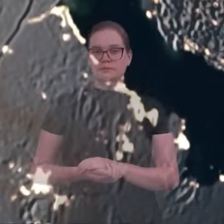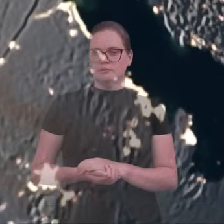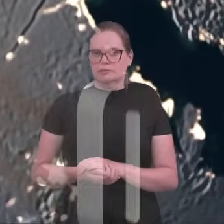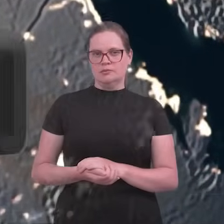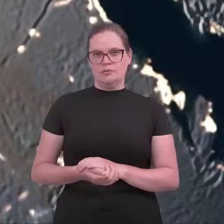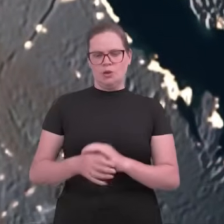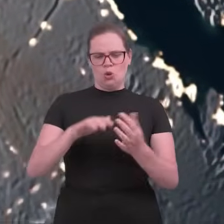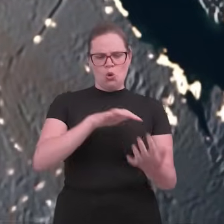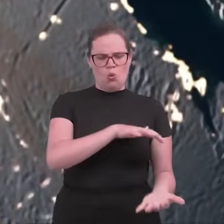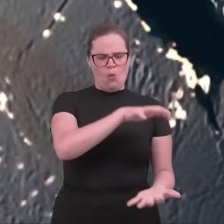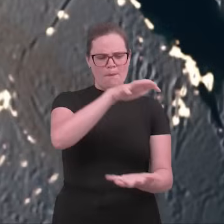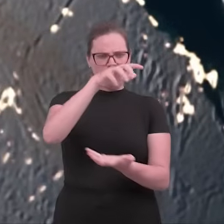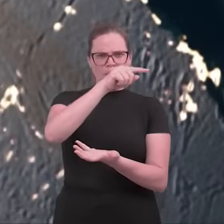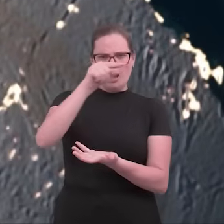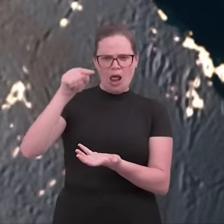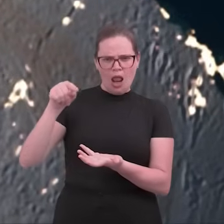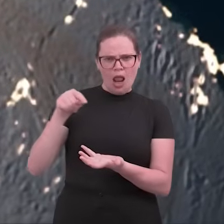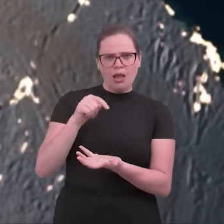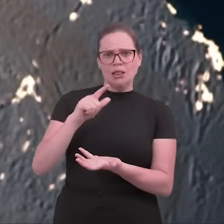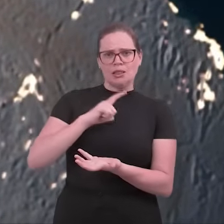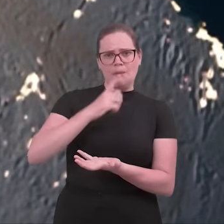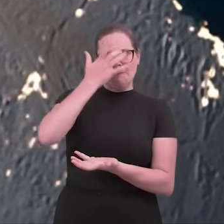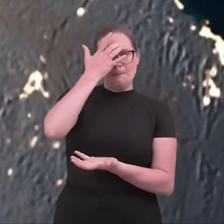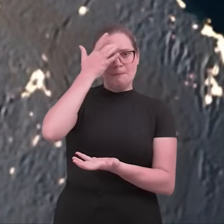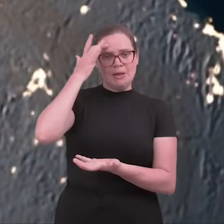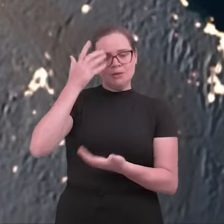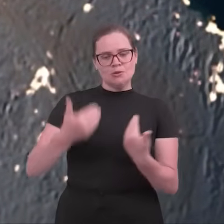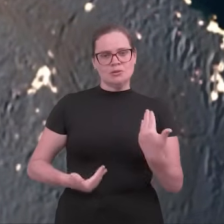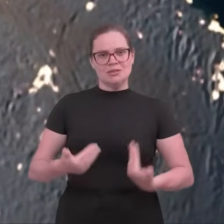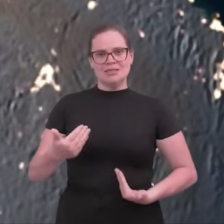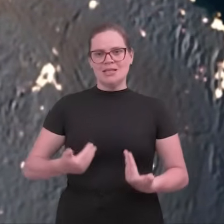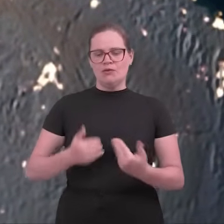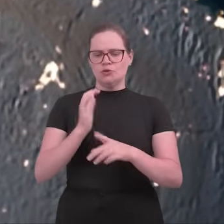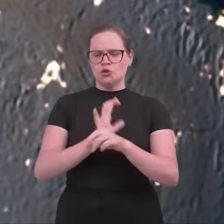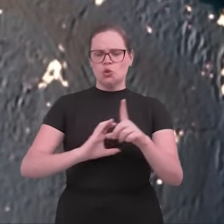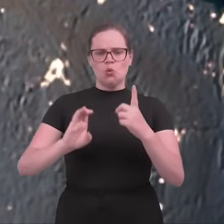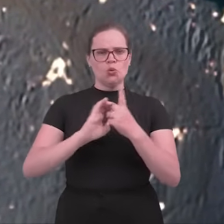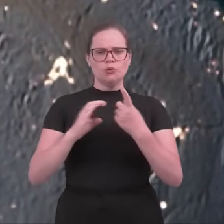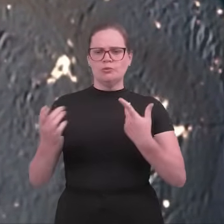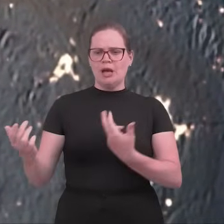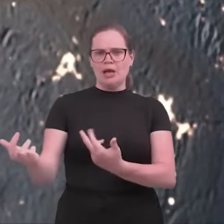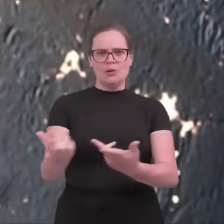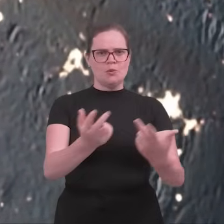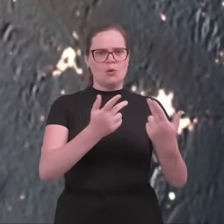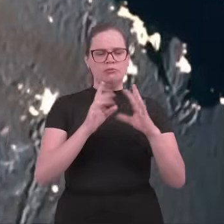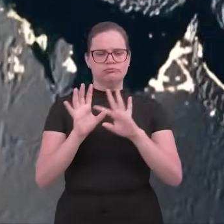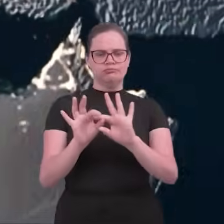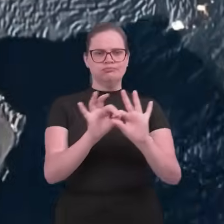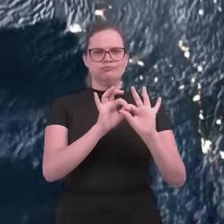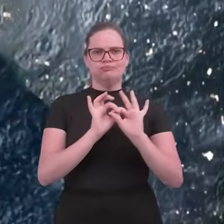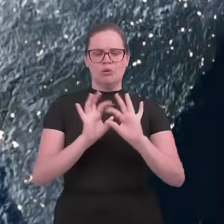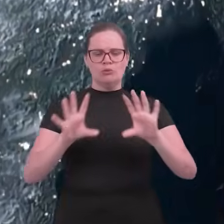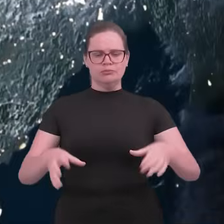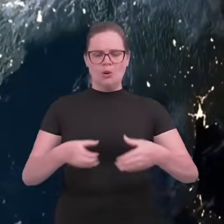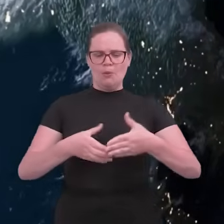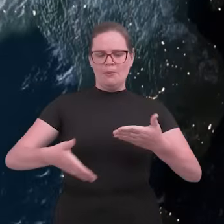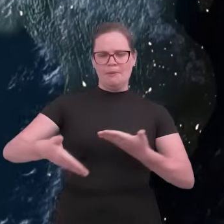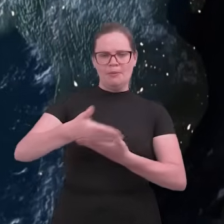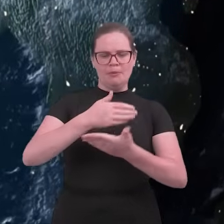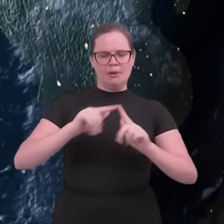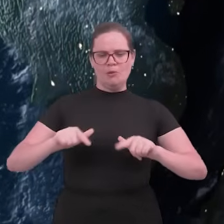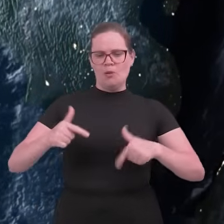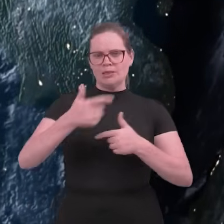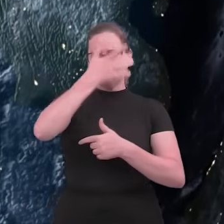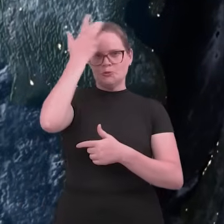Irmãos de todas as partes do mundo participam de um mesmo culto, em conjunto, no mesmo corpo e no mesmo